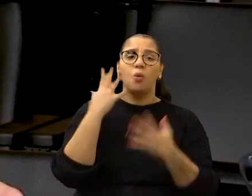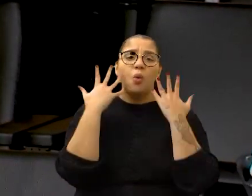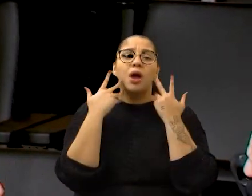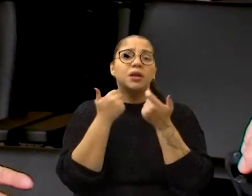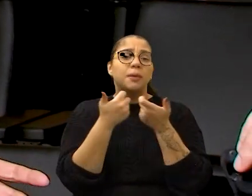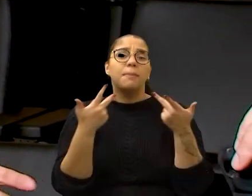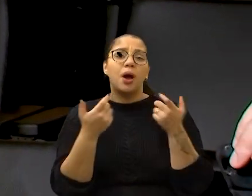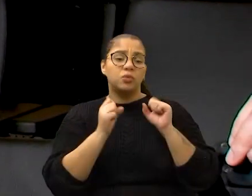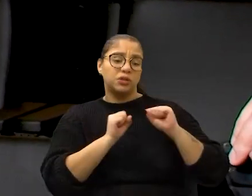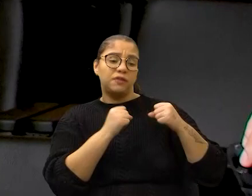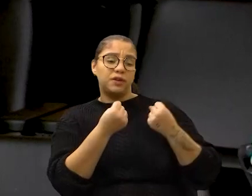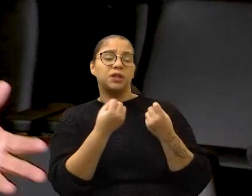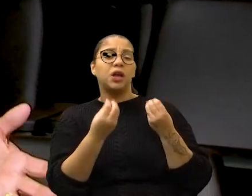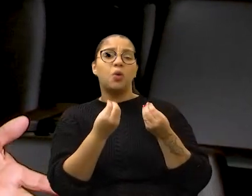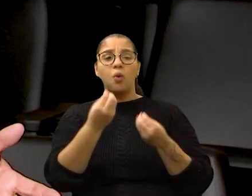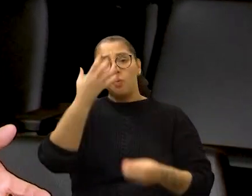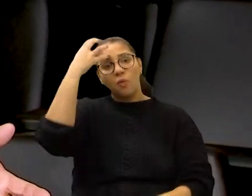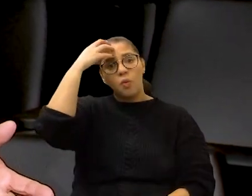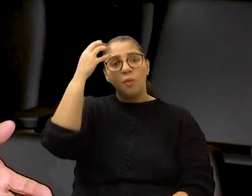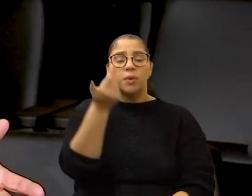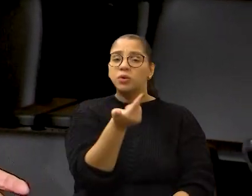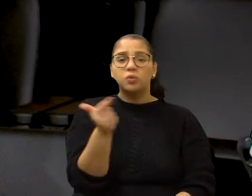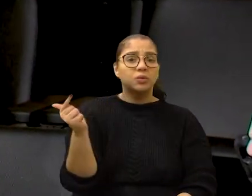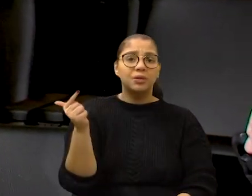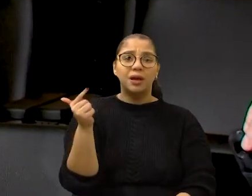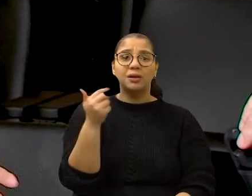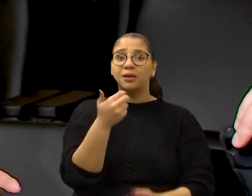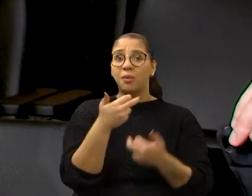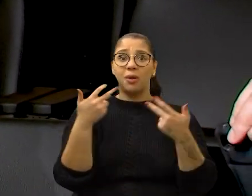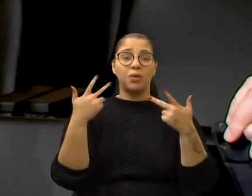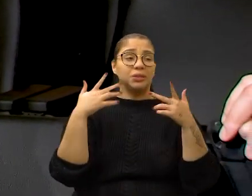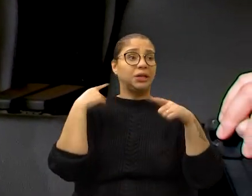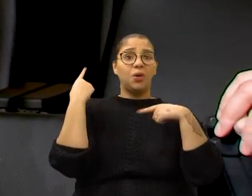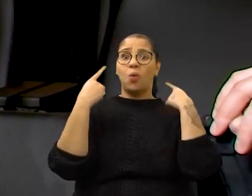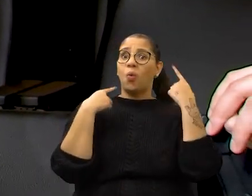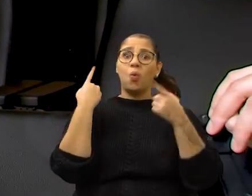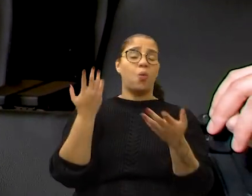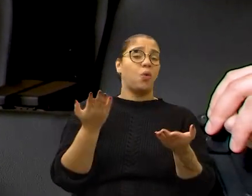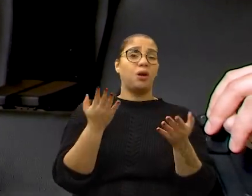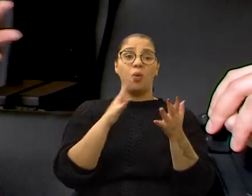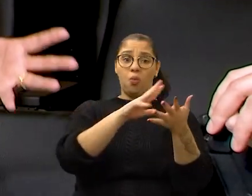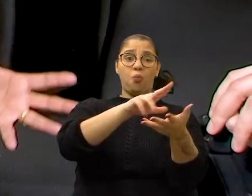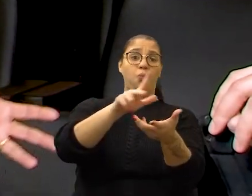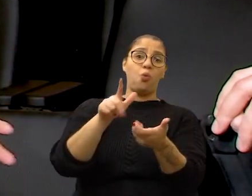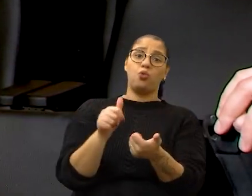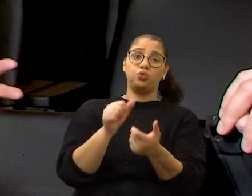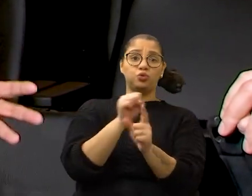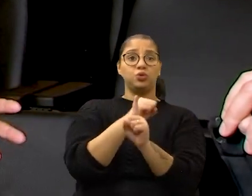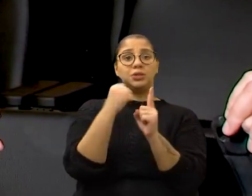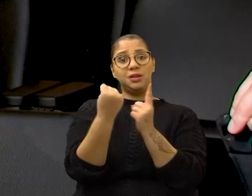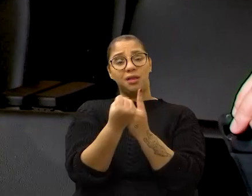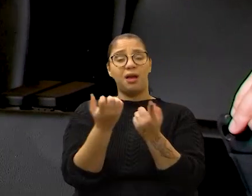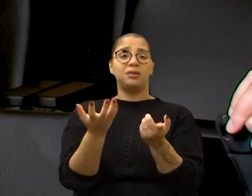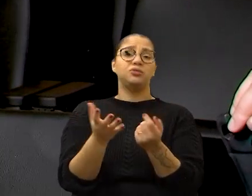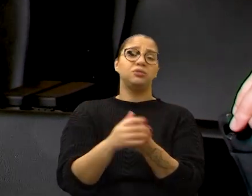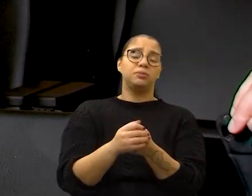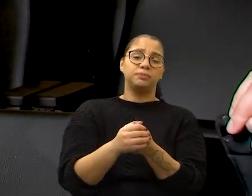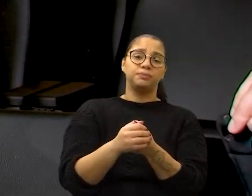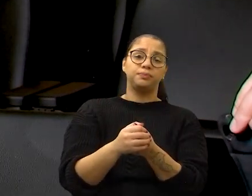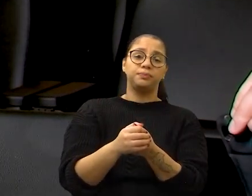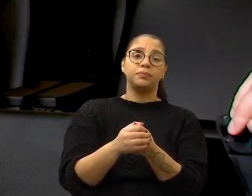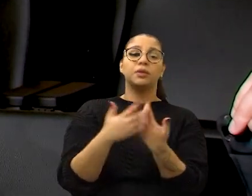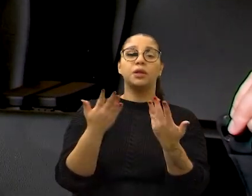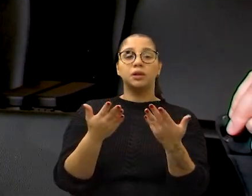animal ele não tem como se defender, ele não tem culpa, né, de toda essa loucura que está o mundo, né, a sociedade. Sim.